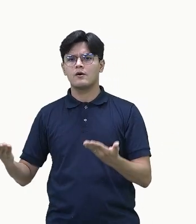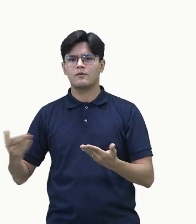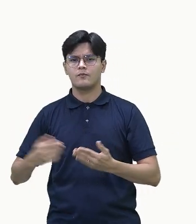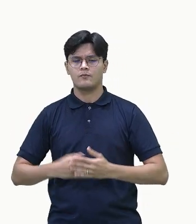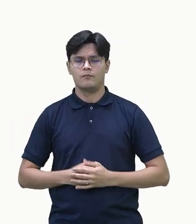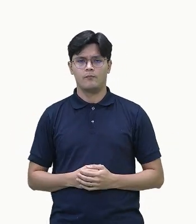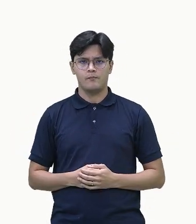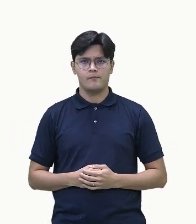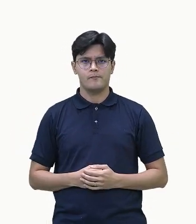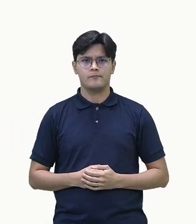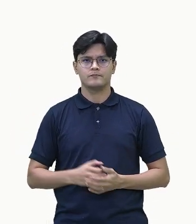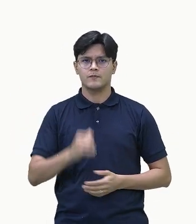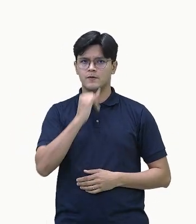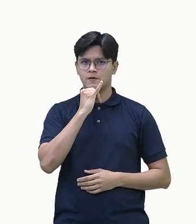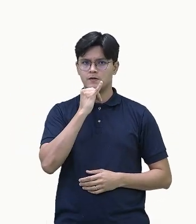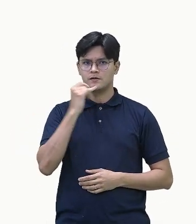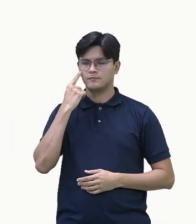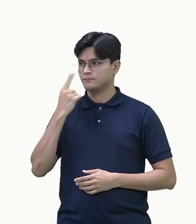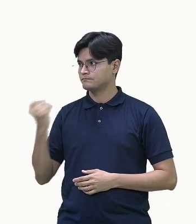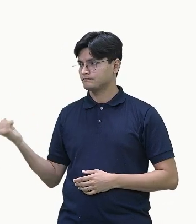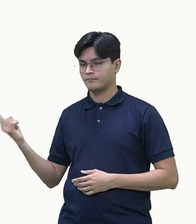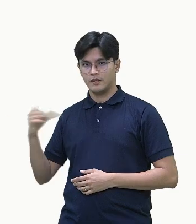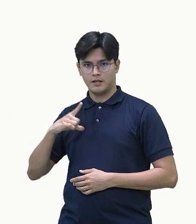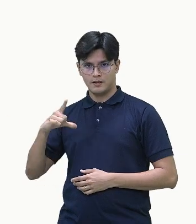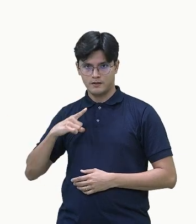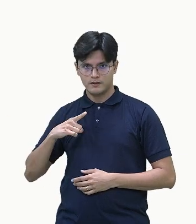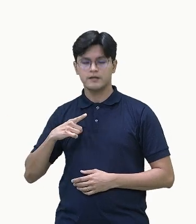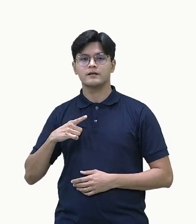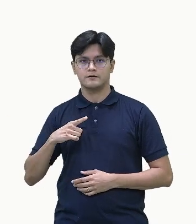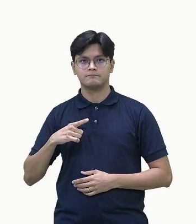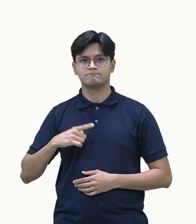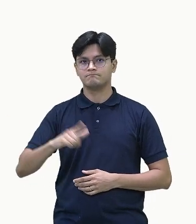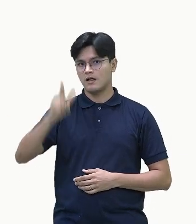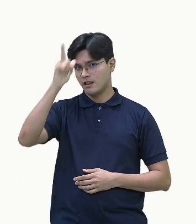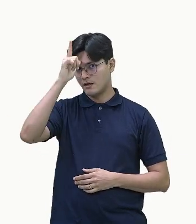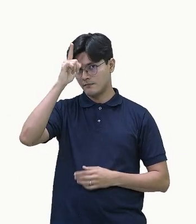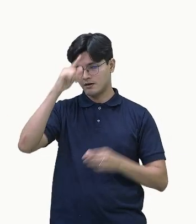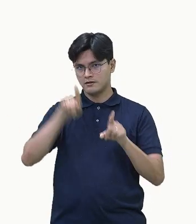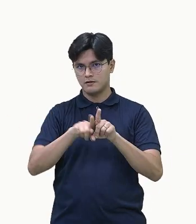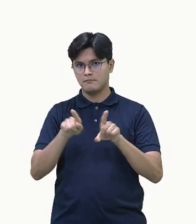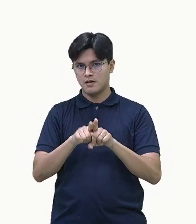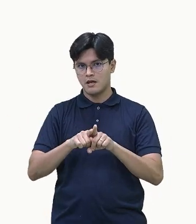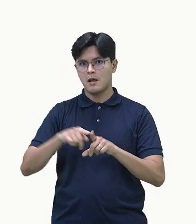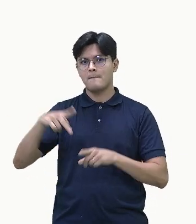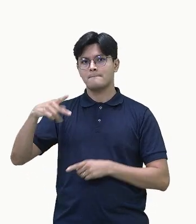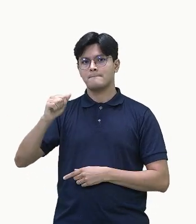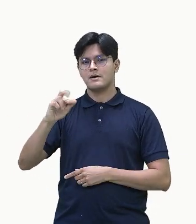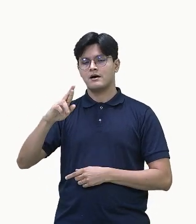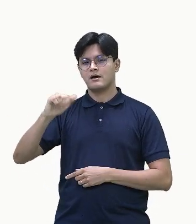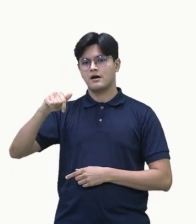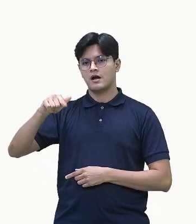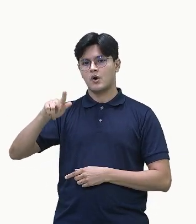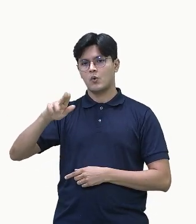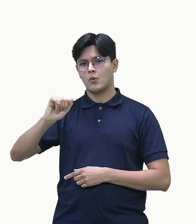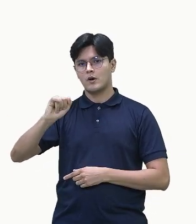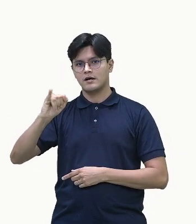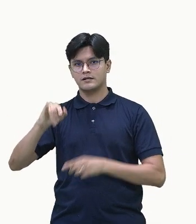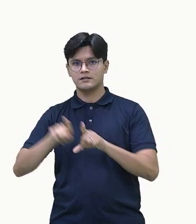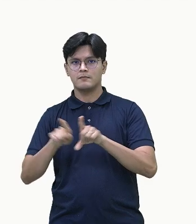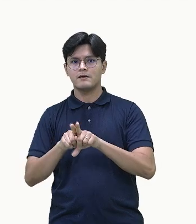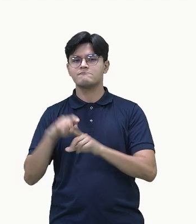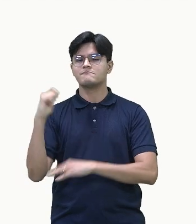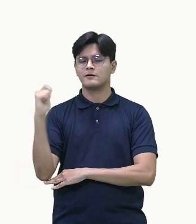caso a Alemanha, Paraguai, China, Argentina, Espanha, Itália,